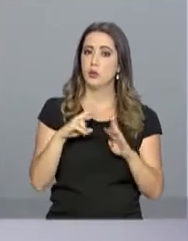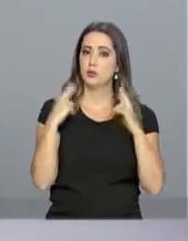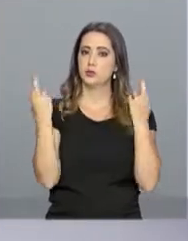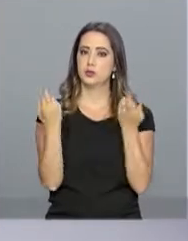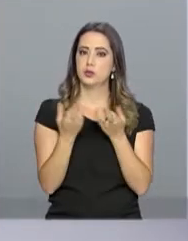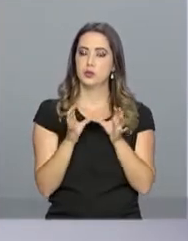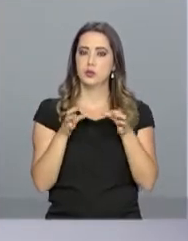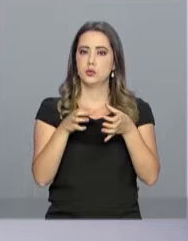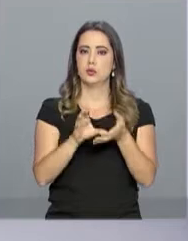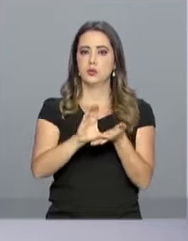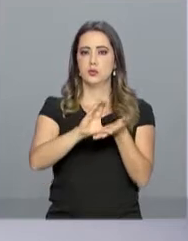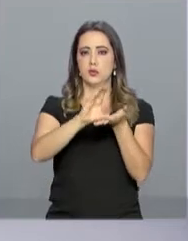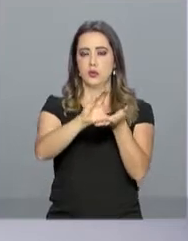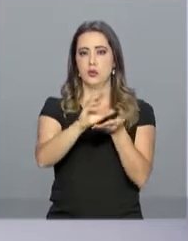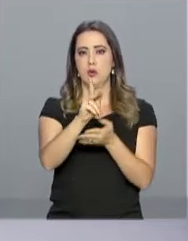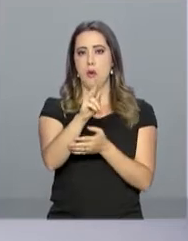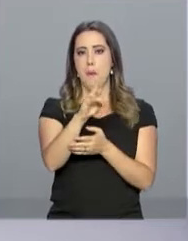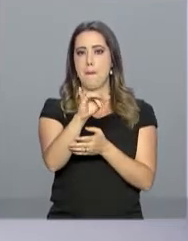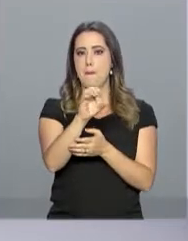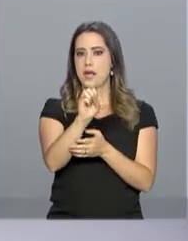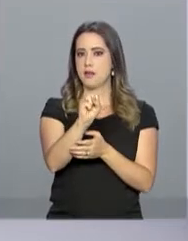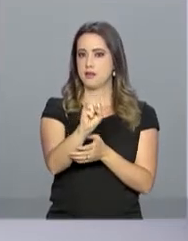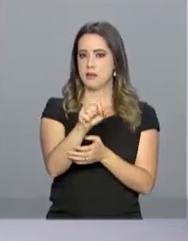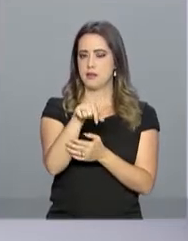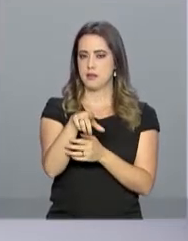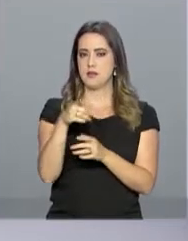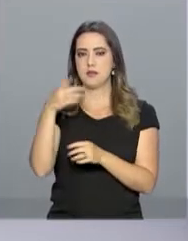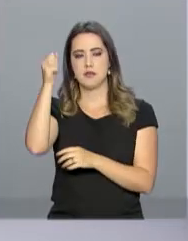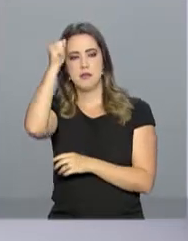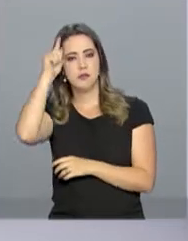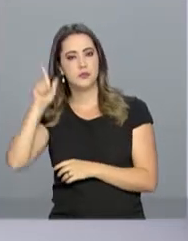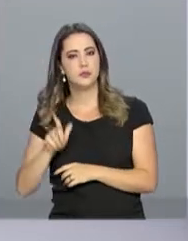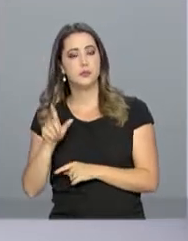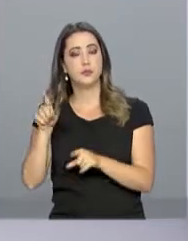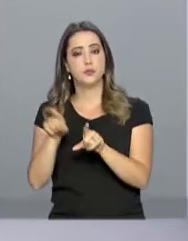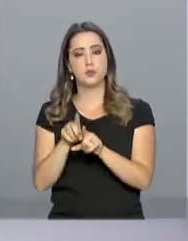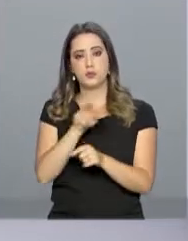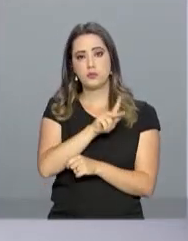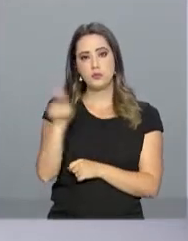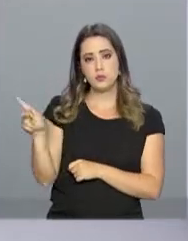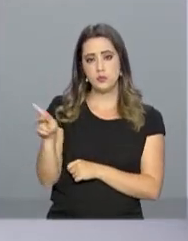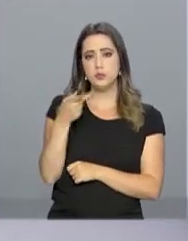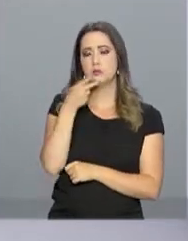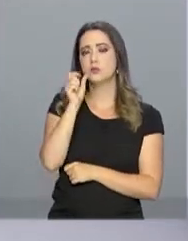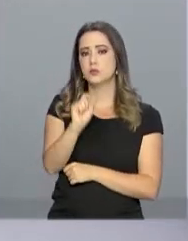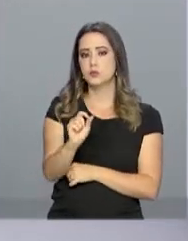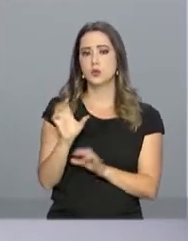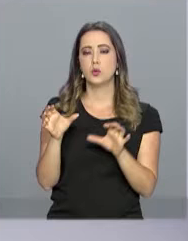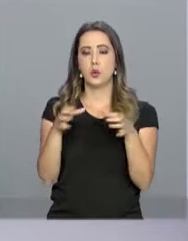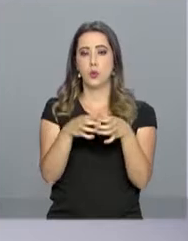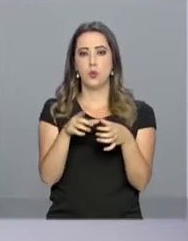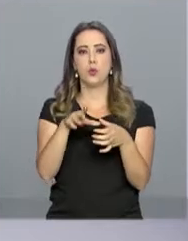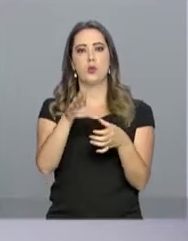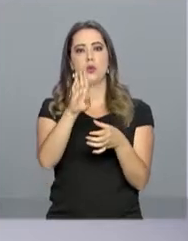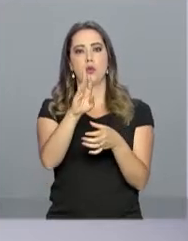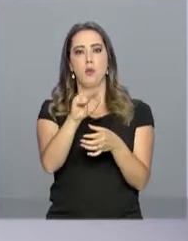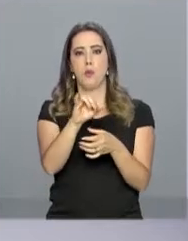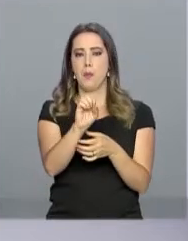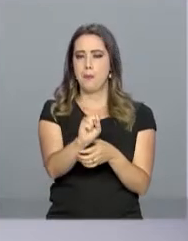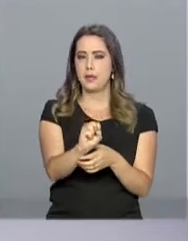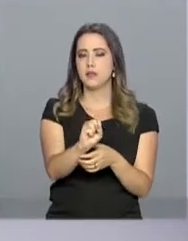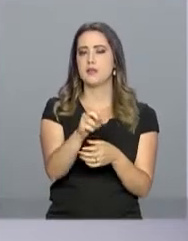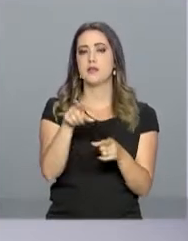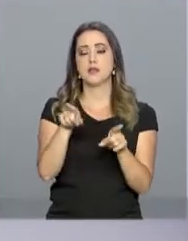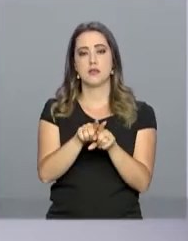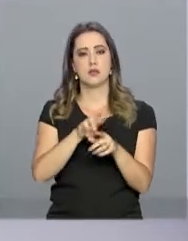reunião plenária do encontro do BRICS em Joanesburgo, na África do Sul. O presidente destacou que o grupo formado por Brasil, Rússia,